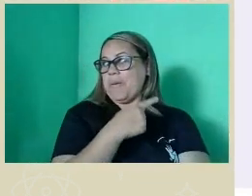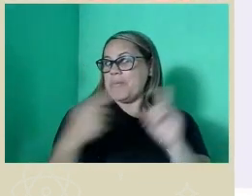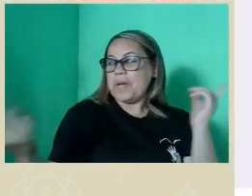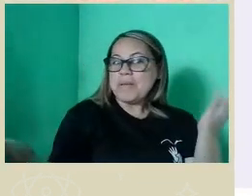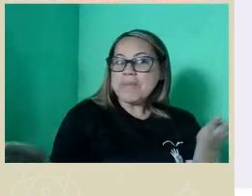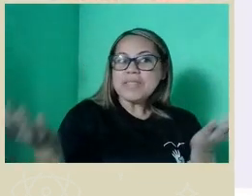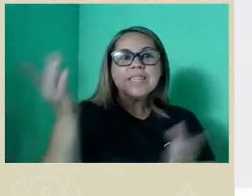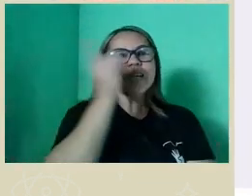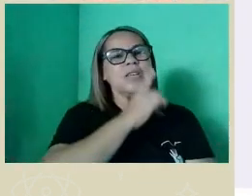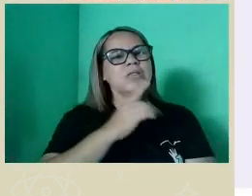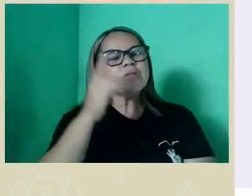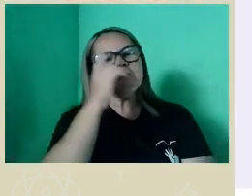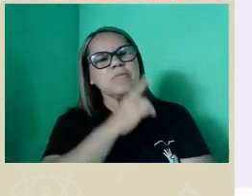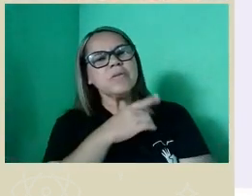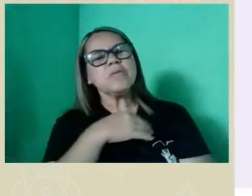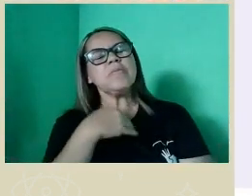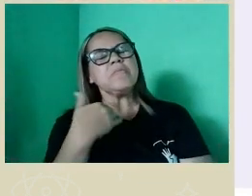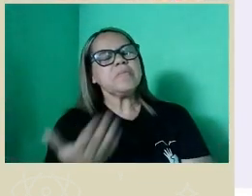domingo passa